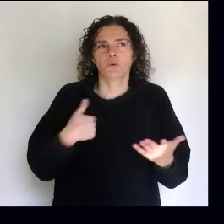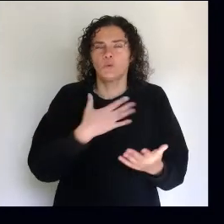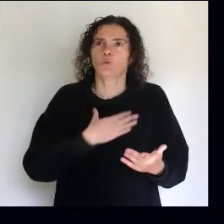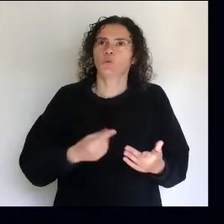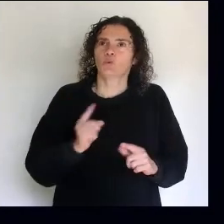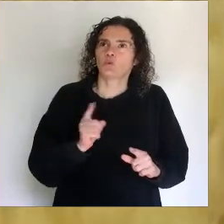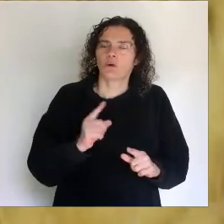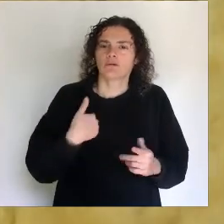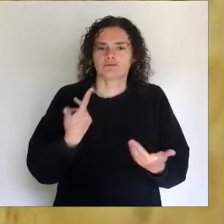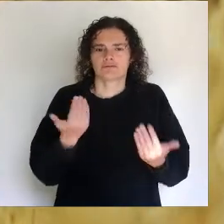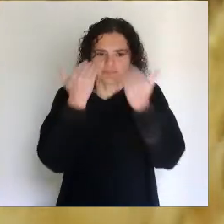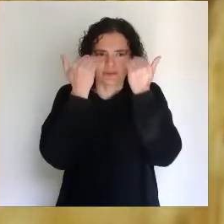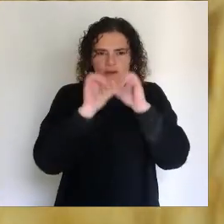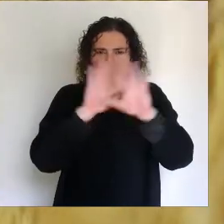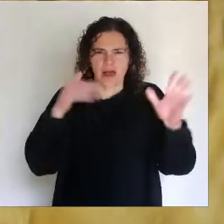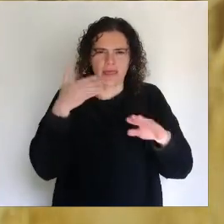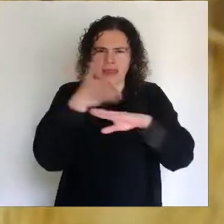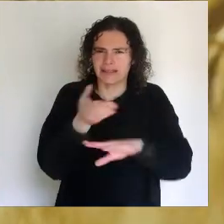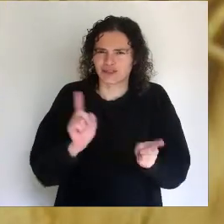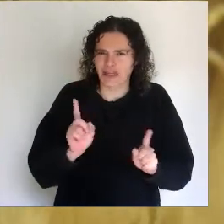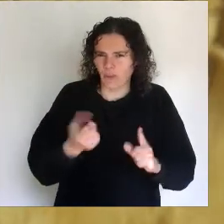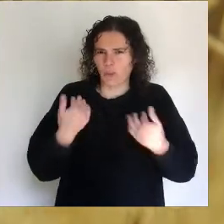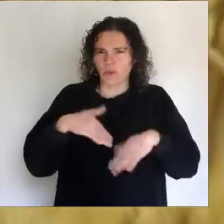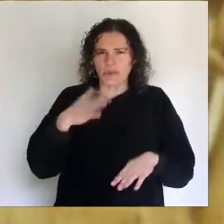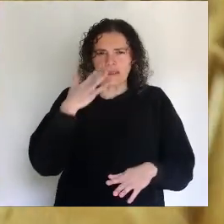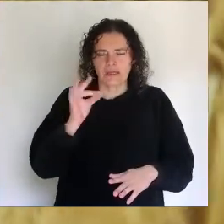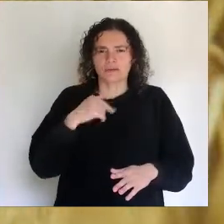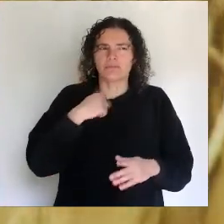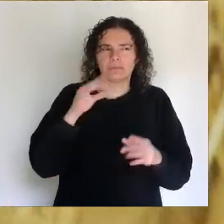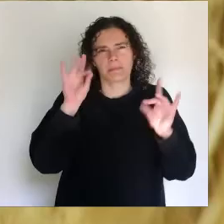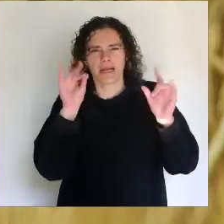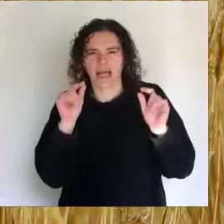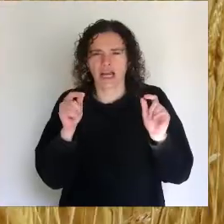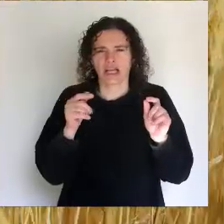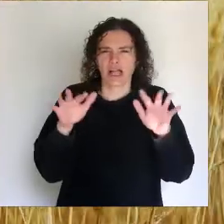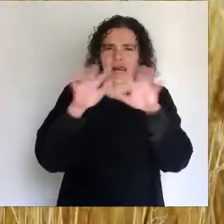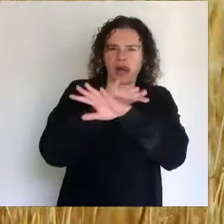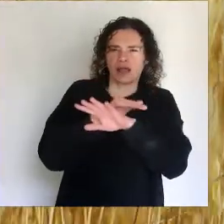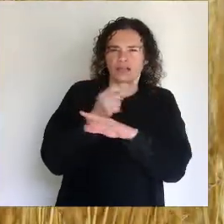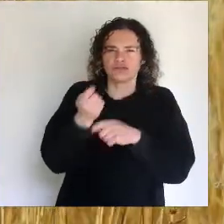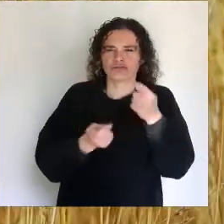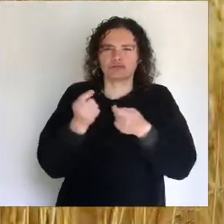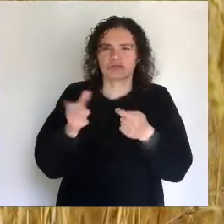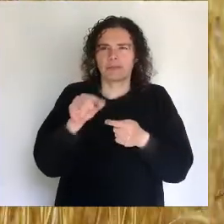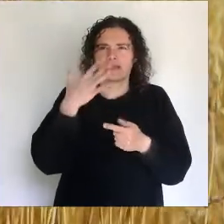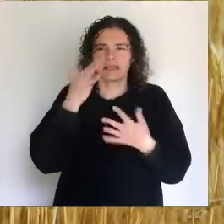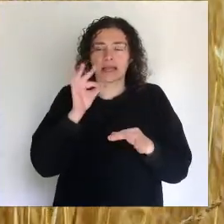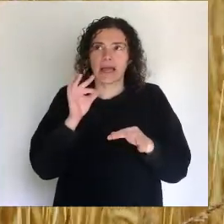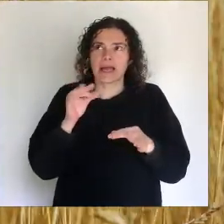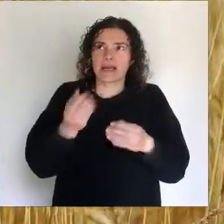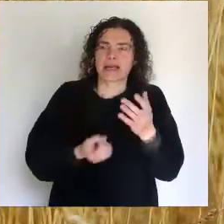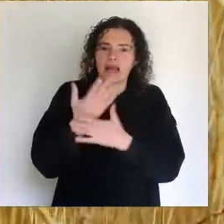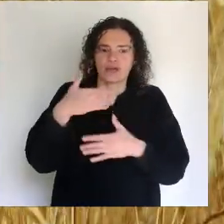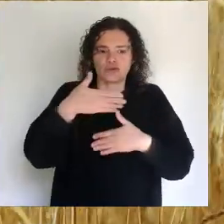não gosto de ter mensagens claras ou diretas, mas tento brincar um bocado e criar uma espécie de um espaço